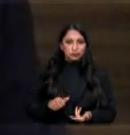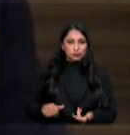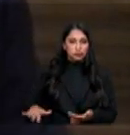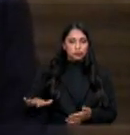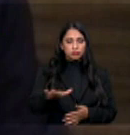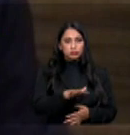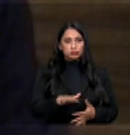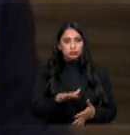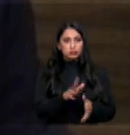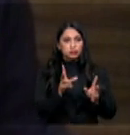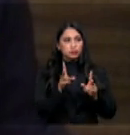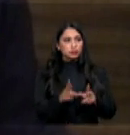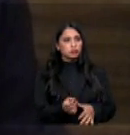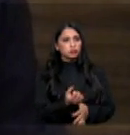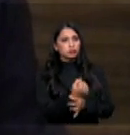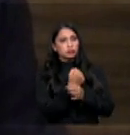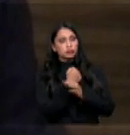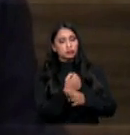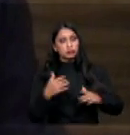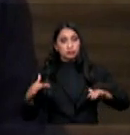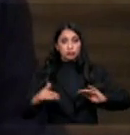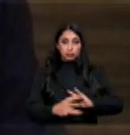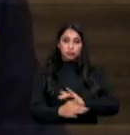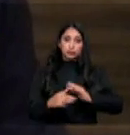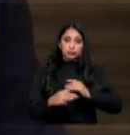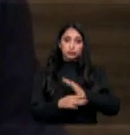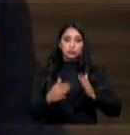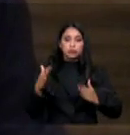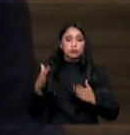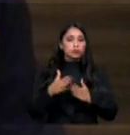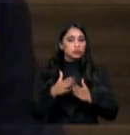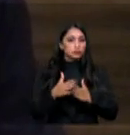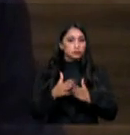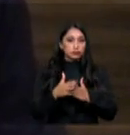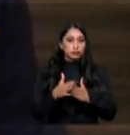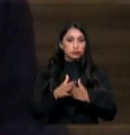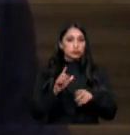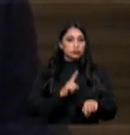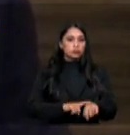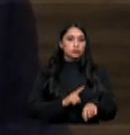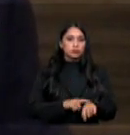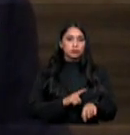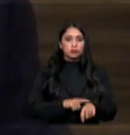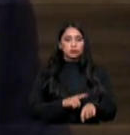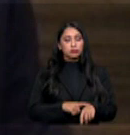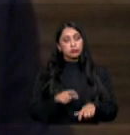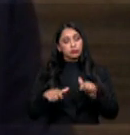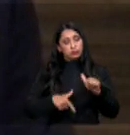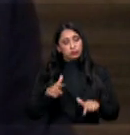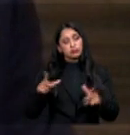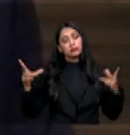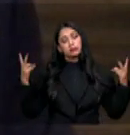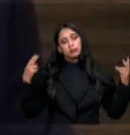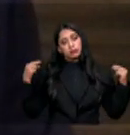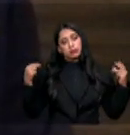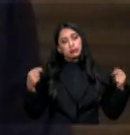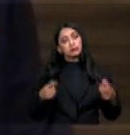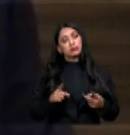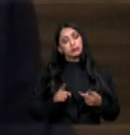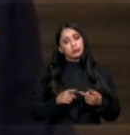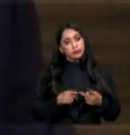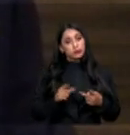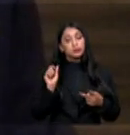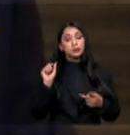trânsito que procuram limitar essa jornada de trabalho dos motoristas. E, em segundo